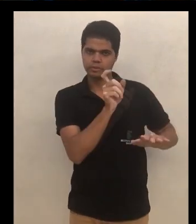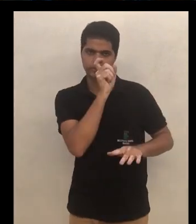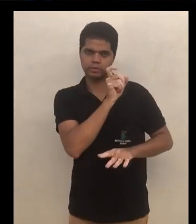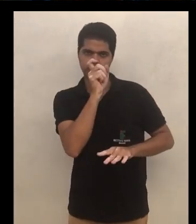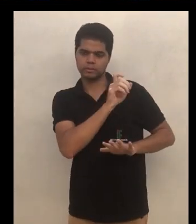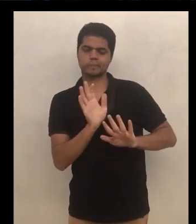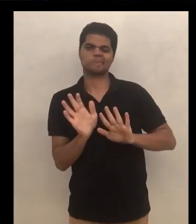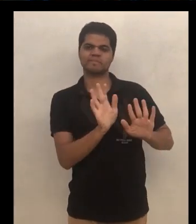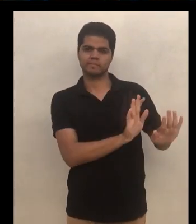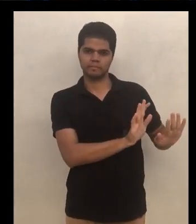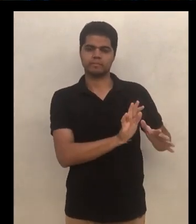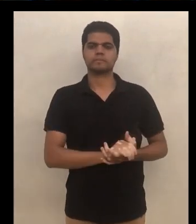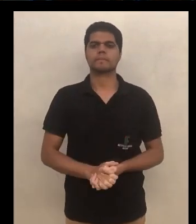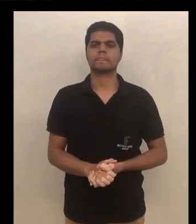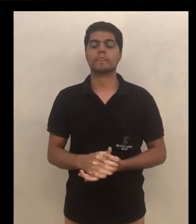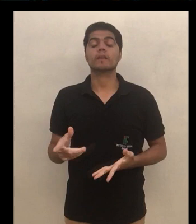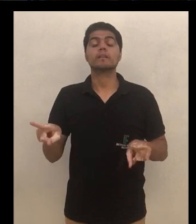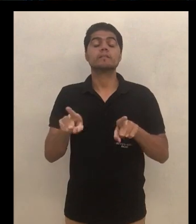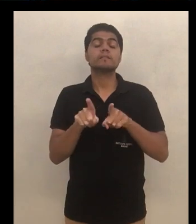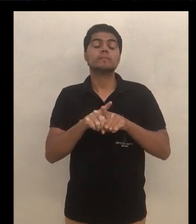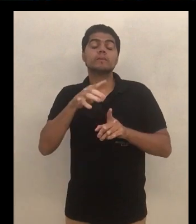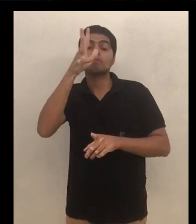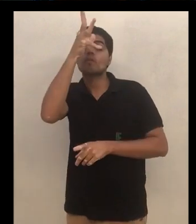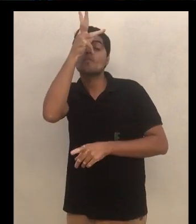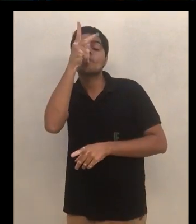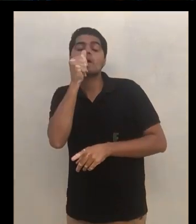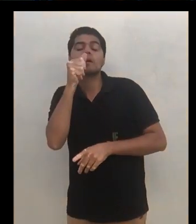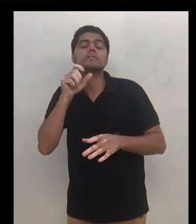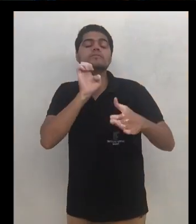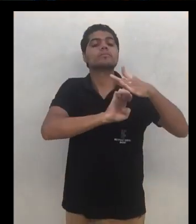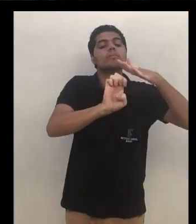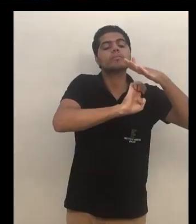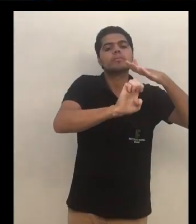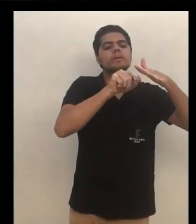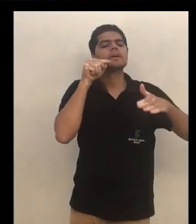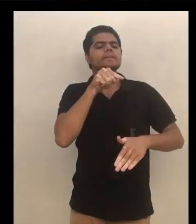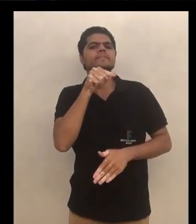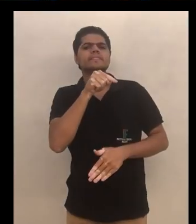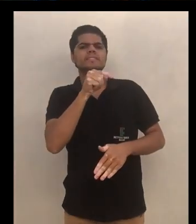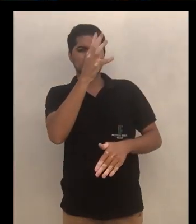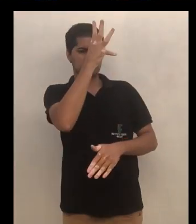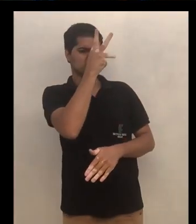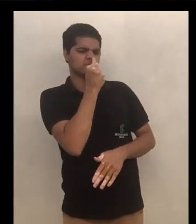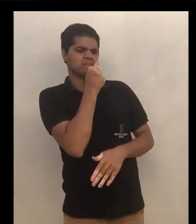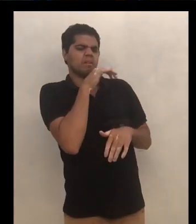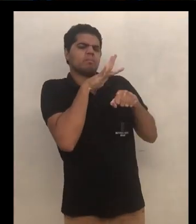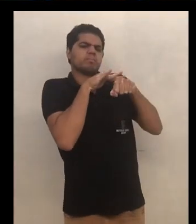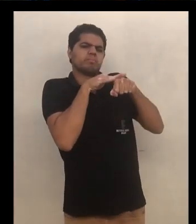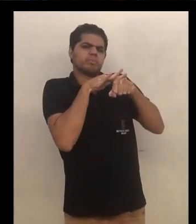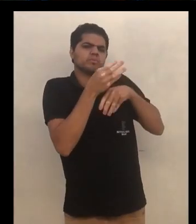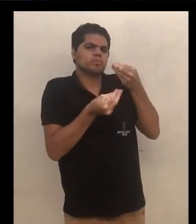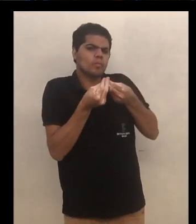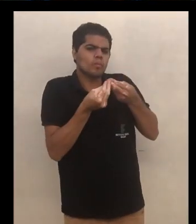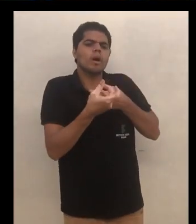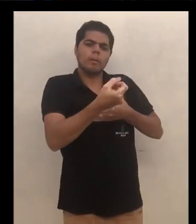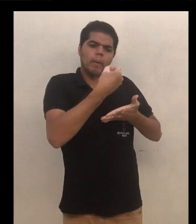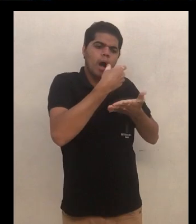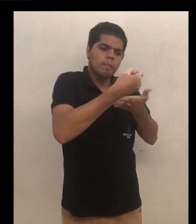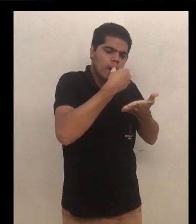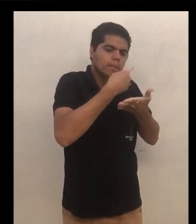Outra coisa, o frango convencional ou industrial, se o animal adoecer, pode fazer uso, sim, de antibióticos. E eles também